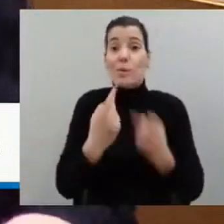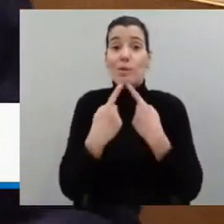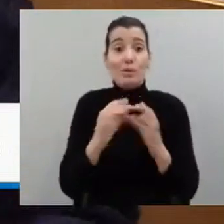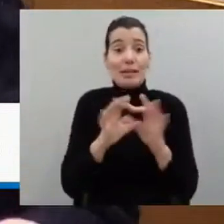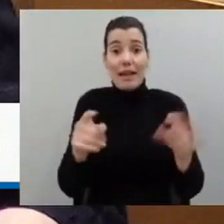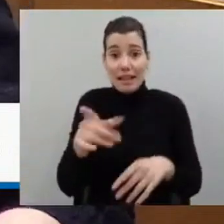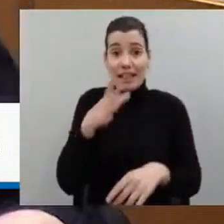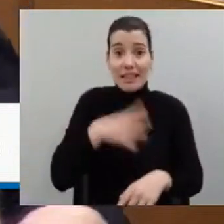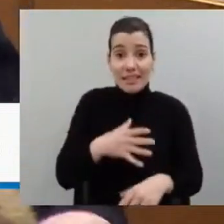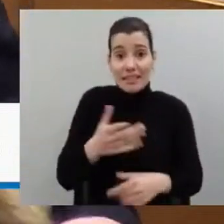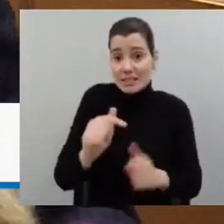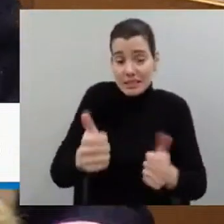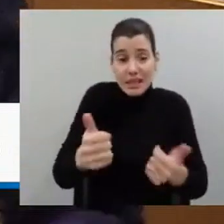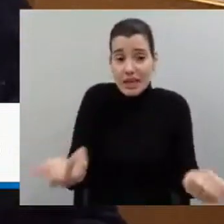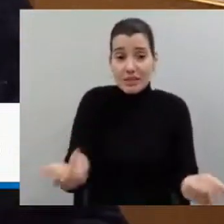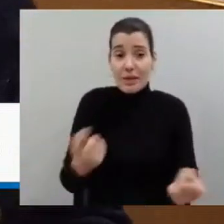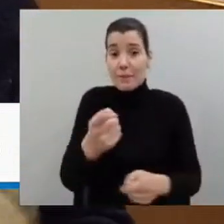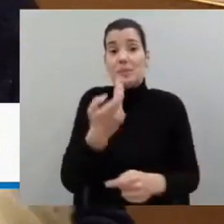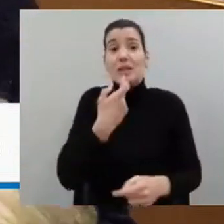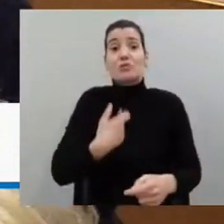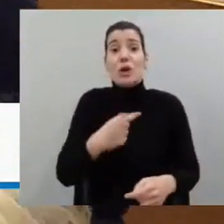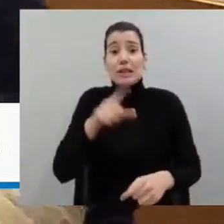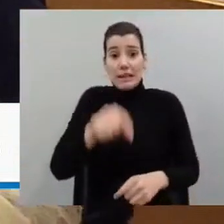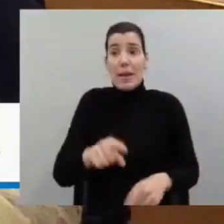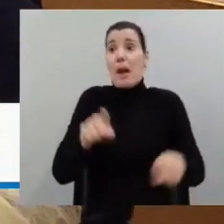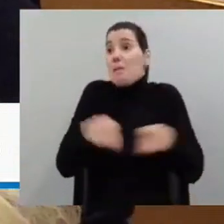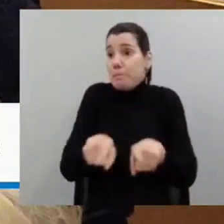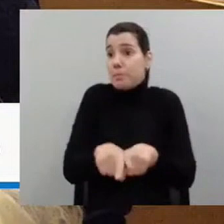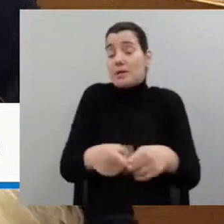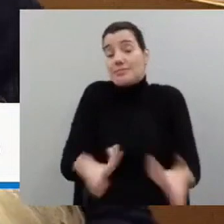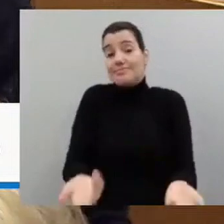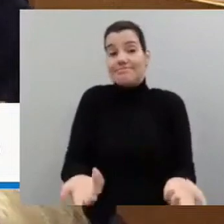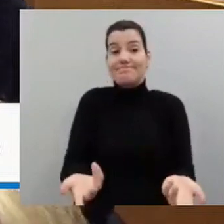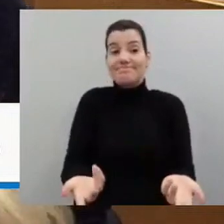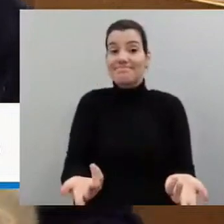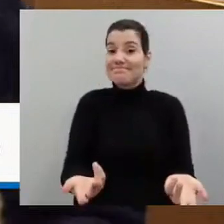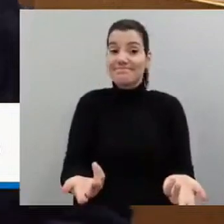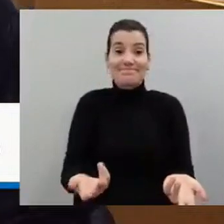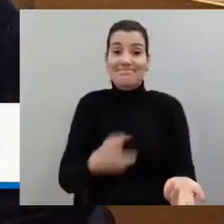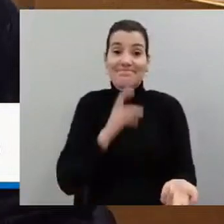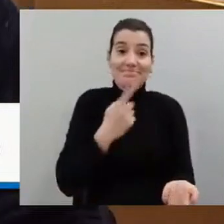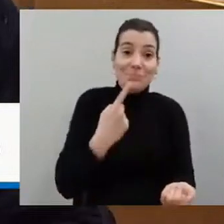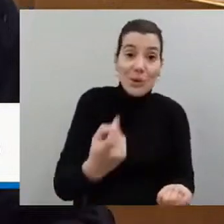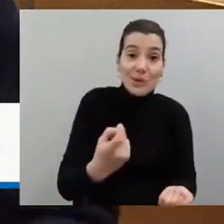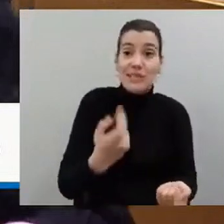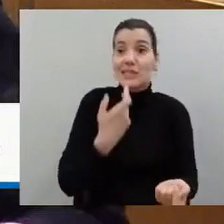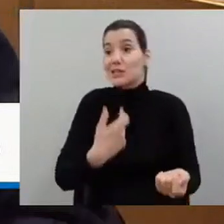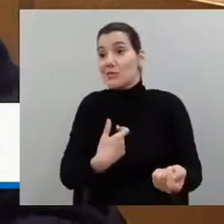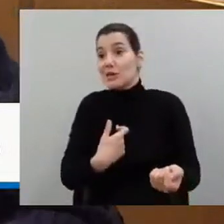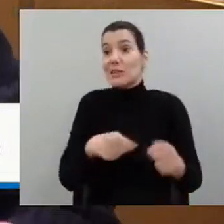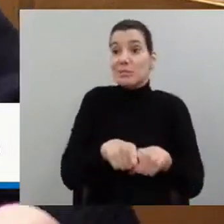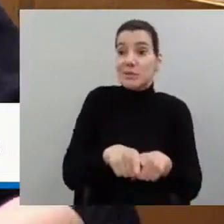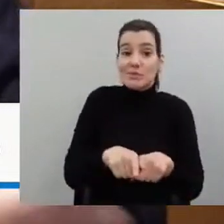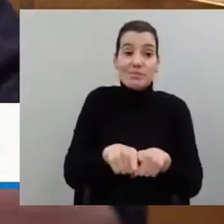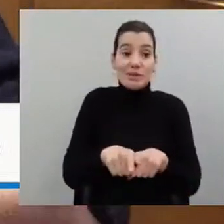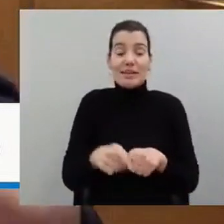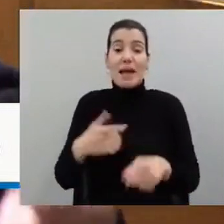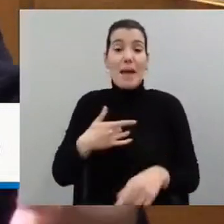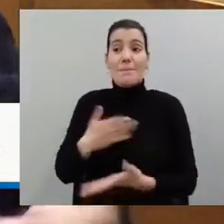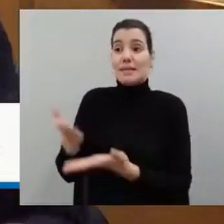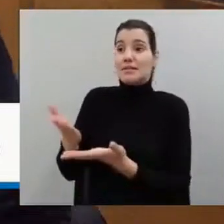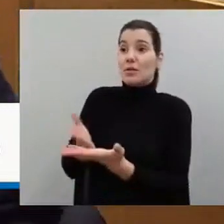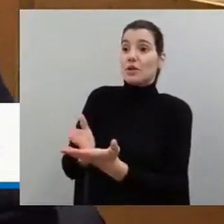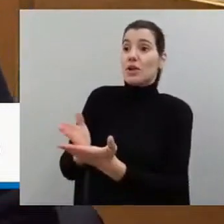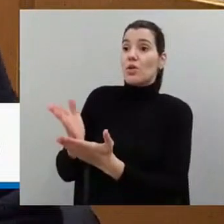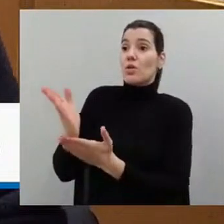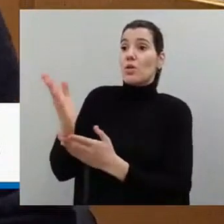Sr. Presidente vai continuar a dar a mesma resposta, mas enquanto isso está a acontecer, continuamos a ter uma empresa que tem os seus problemas, continuamos a ter